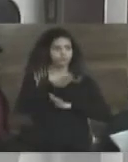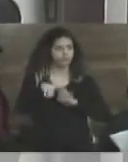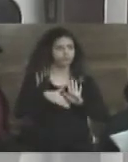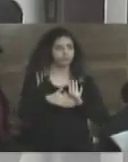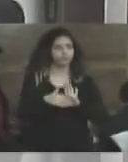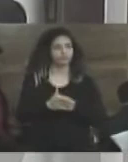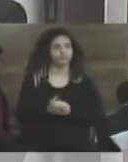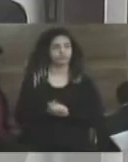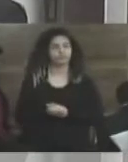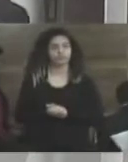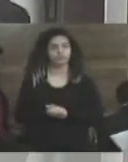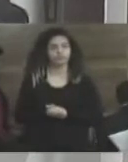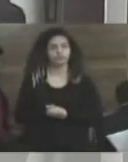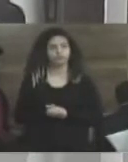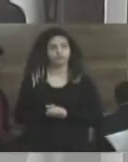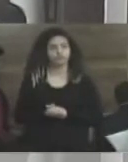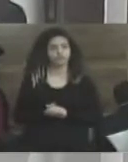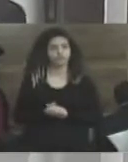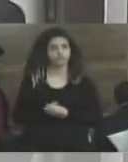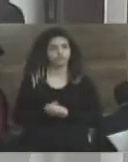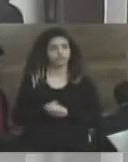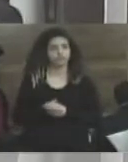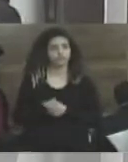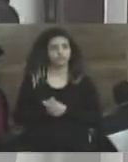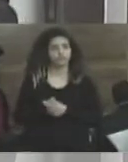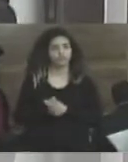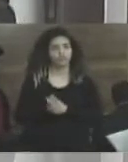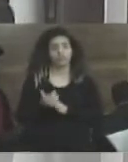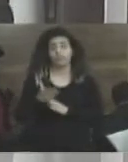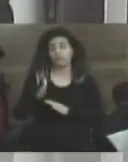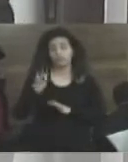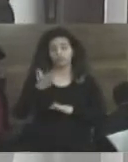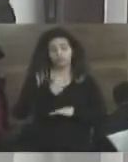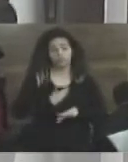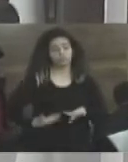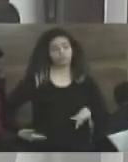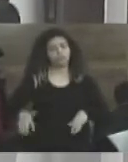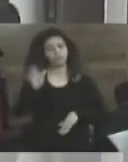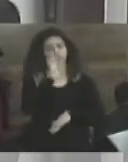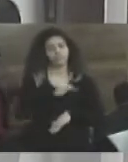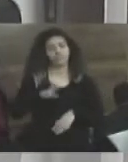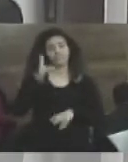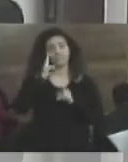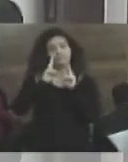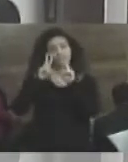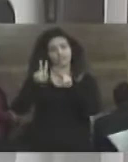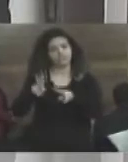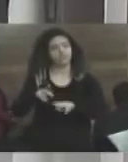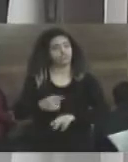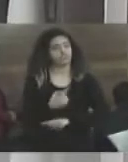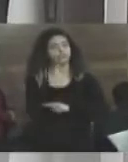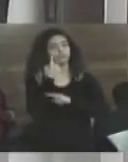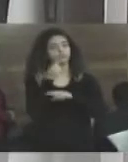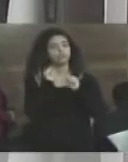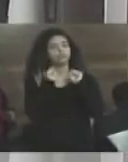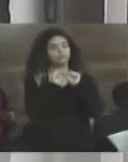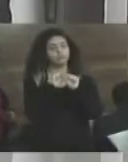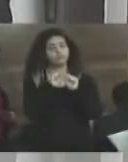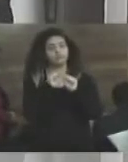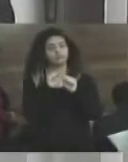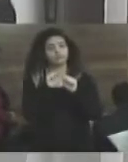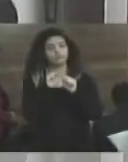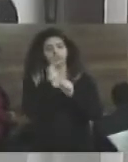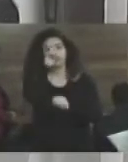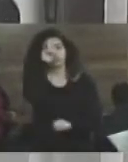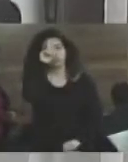aí chegar aos ouvidos, aos olhos do governo federal, para que é o único que pode decidir e fazer com que as